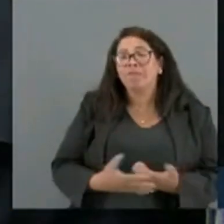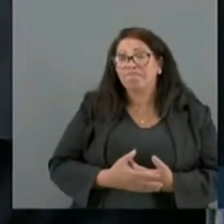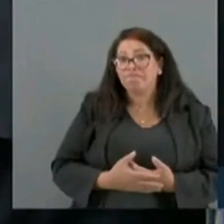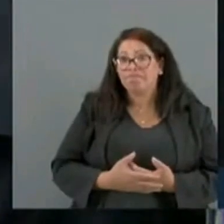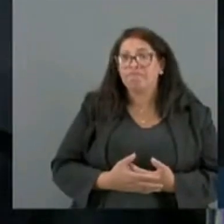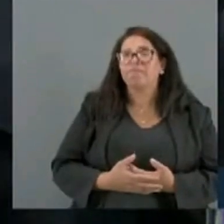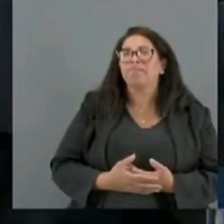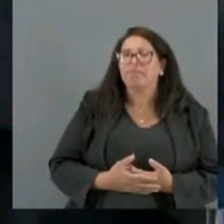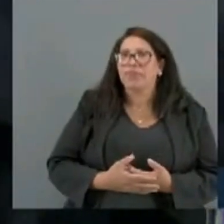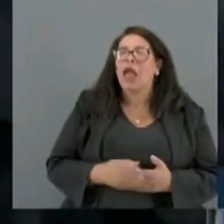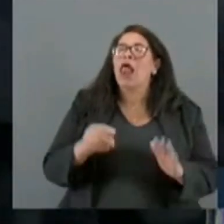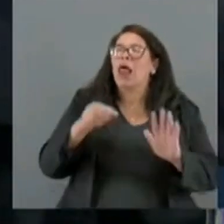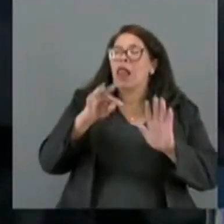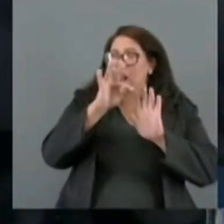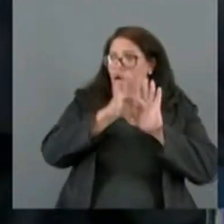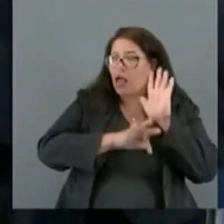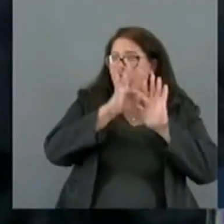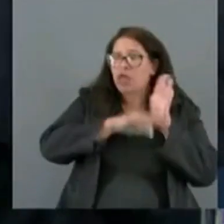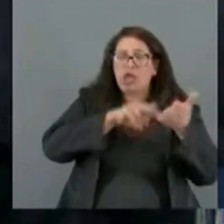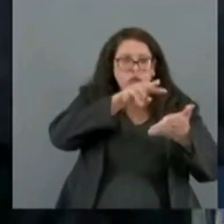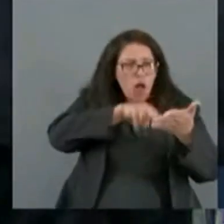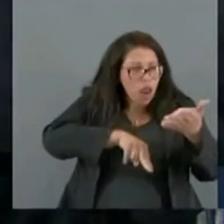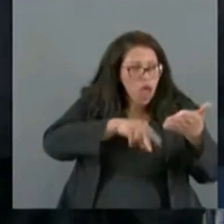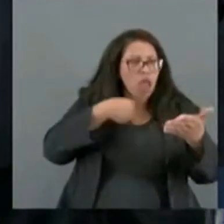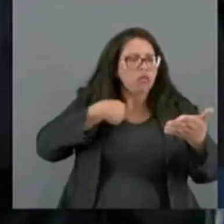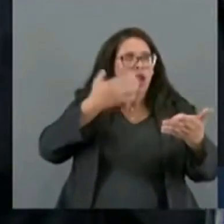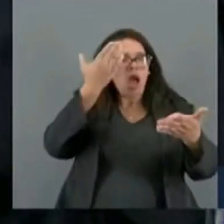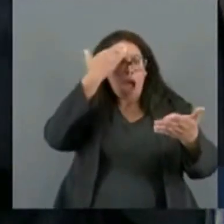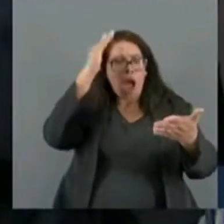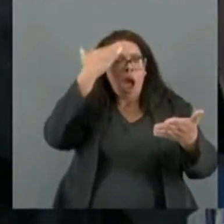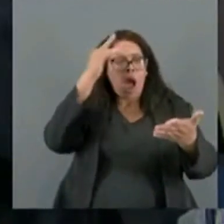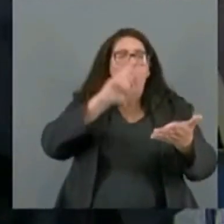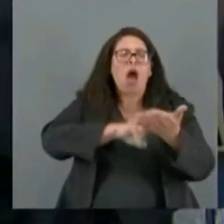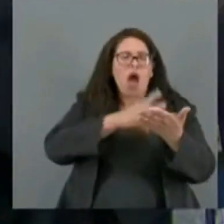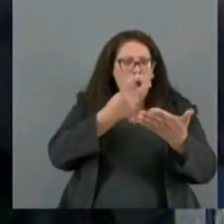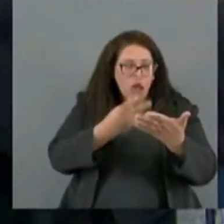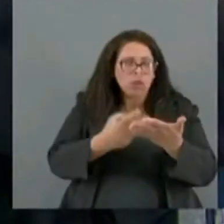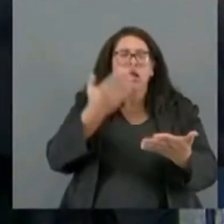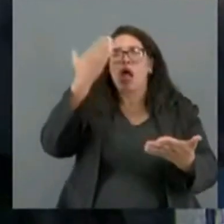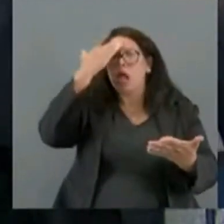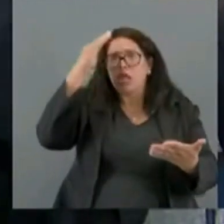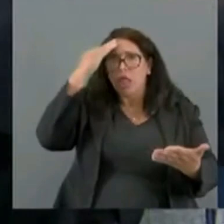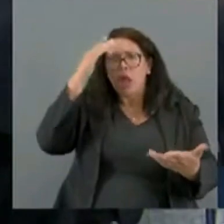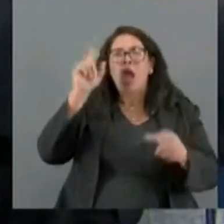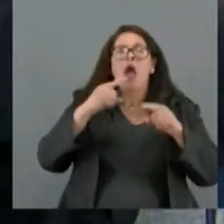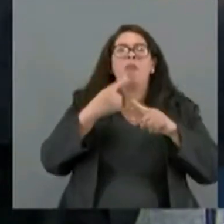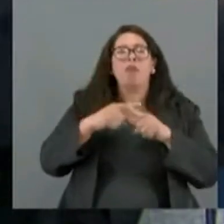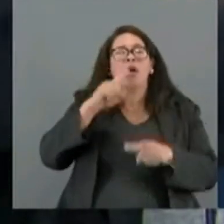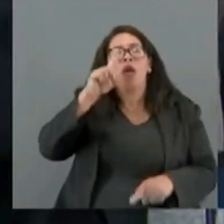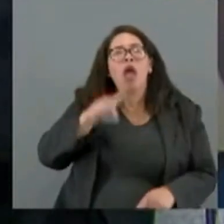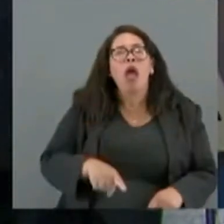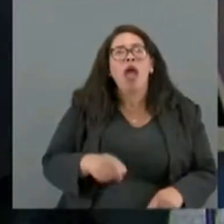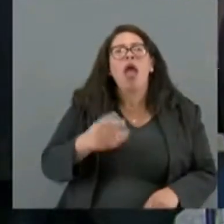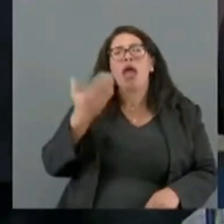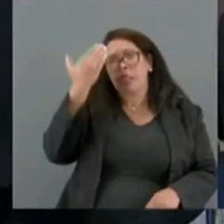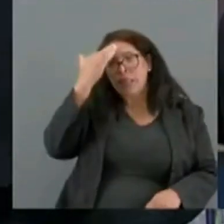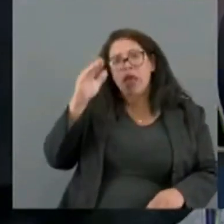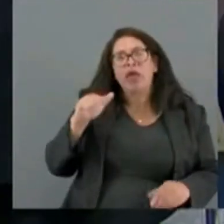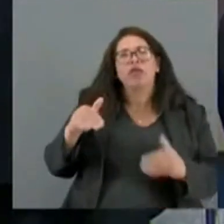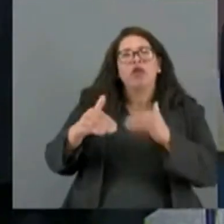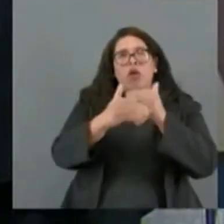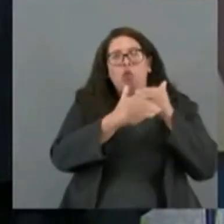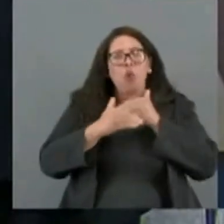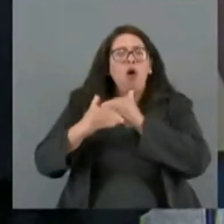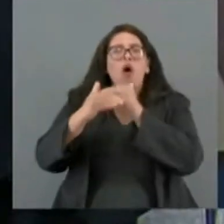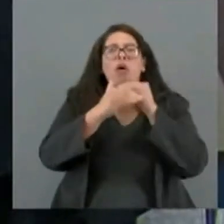E lá fica bem claro a gente interpretando a vontade do legislador natural, porque é quem tem legitimidade